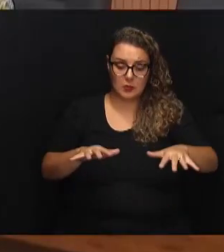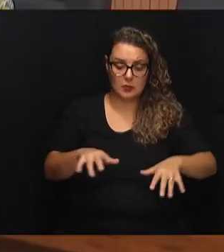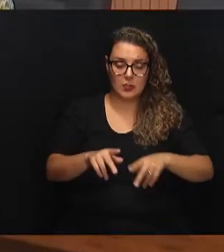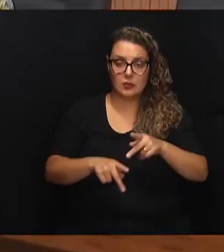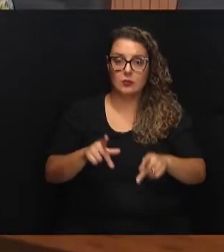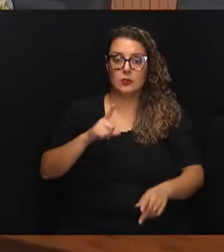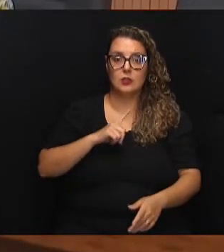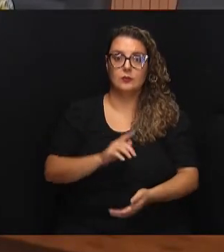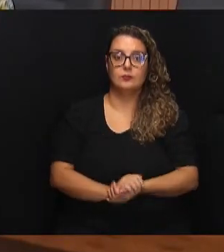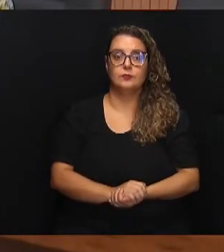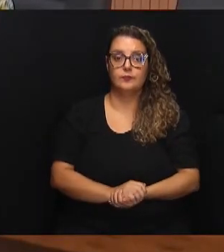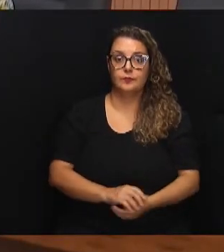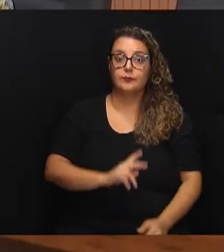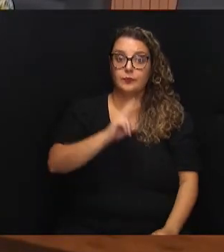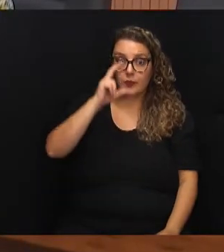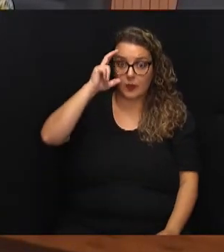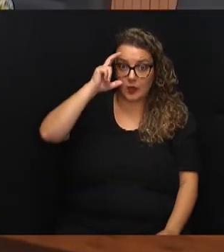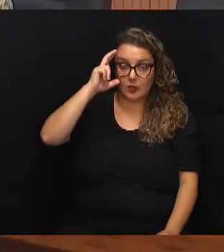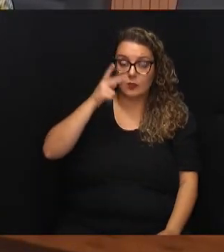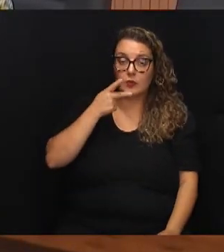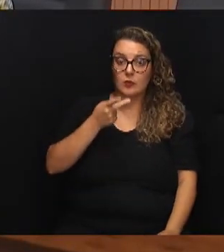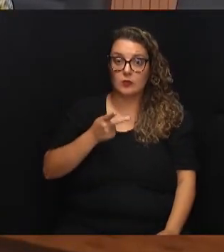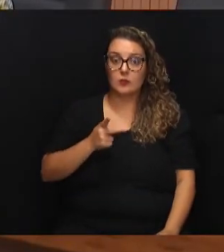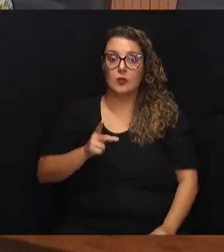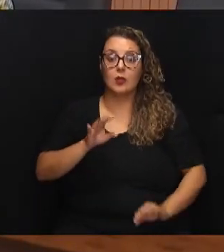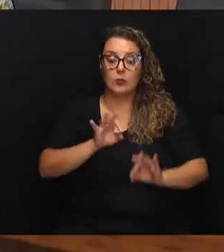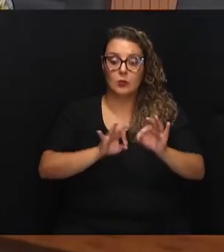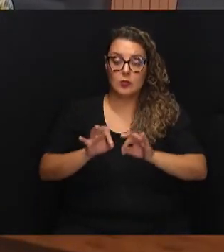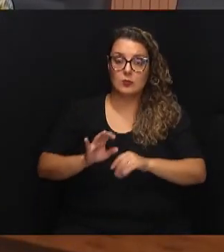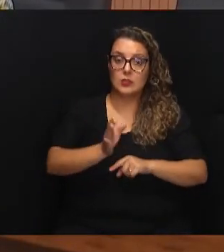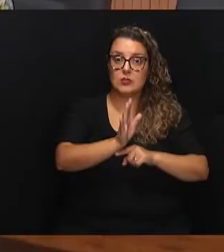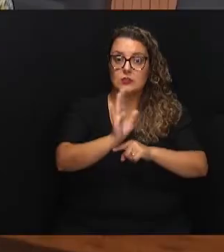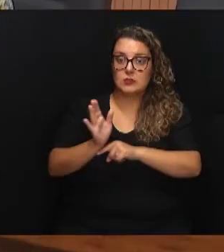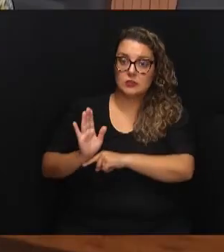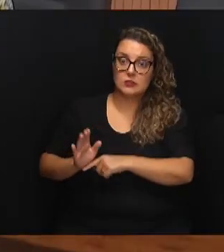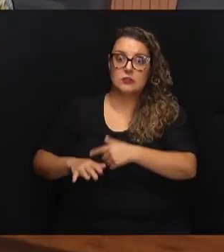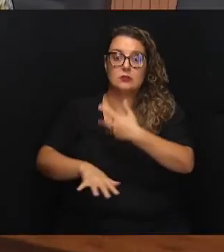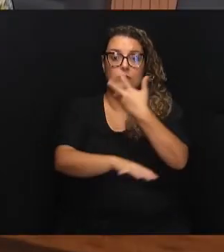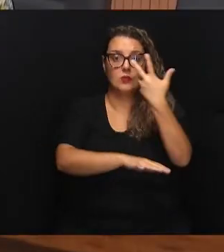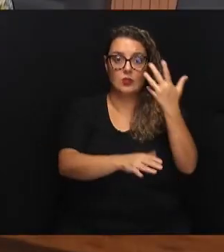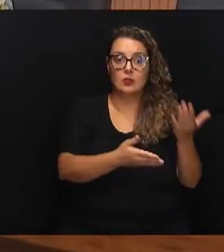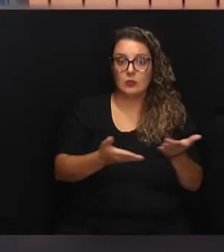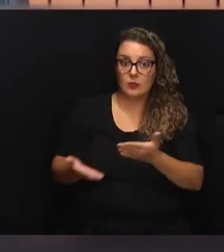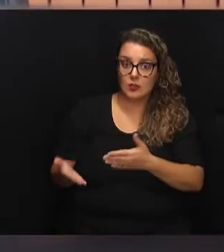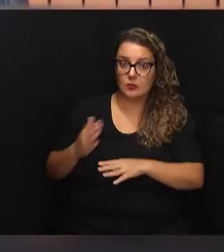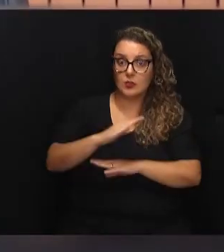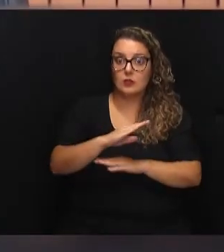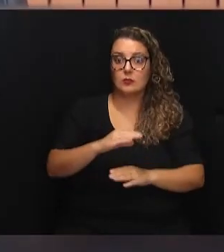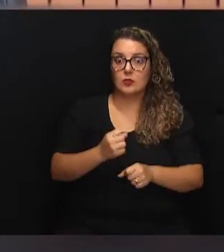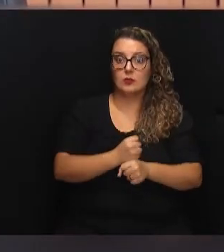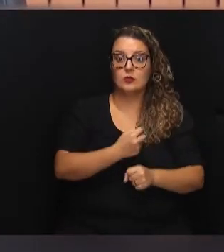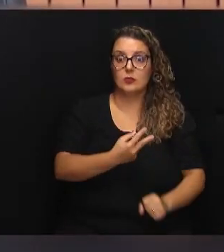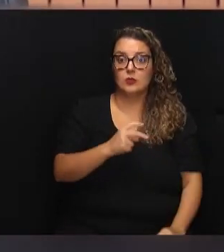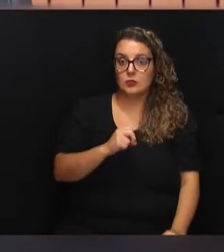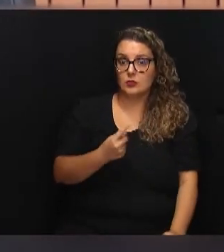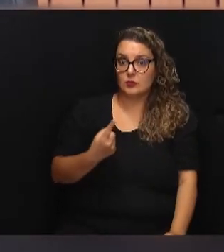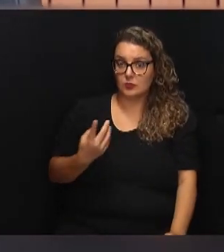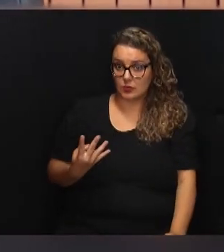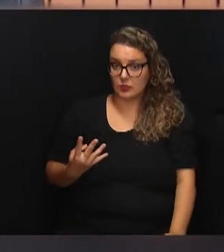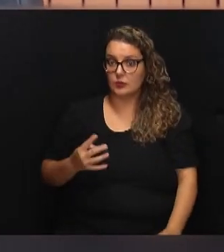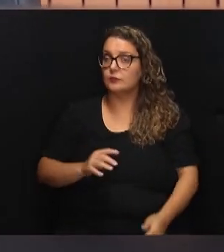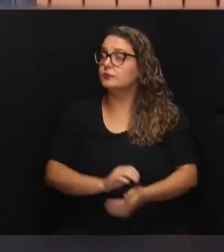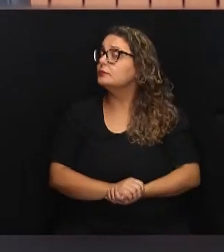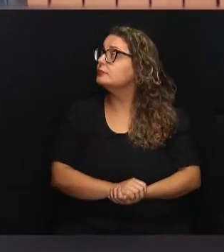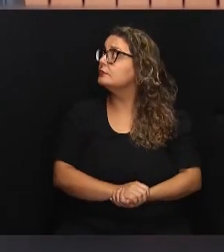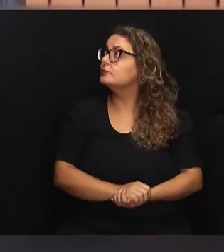têm. Camilo comentou sobre o projeto Cinema nas Praças, apresentado por ele na Câmara em 2014.